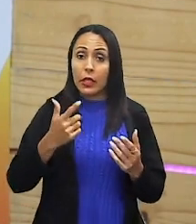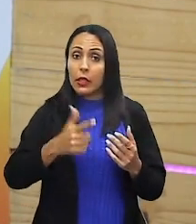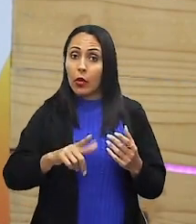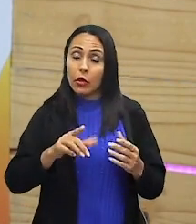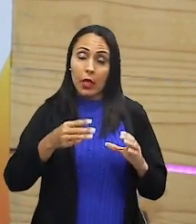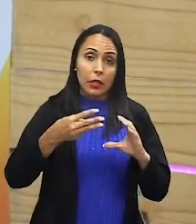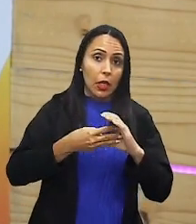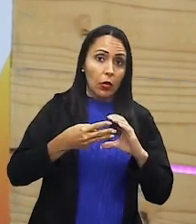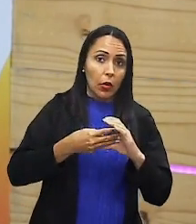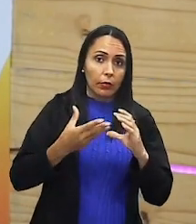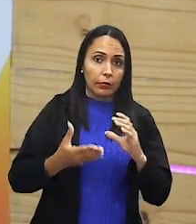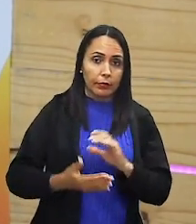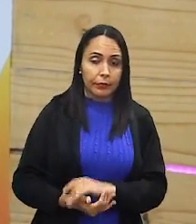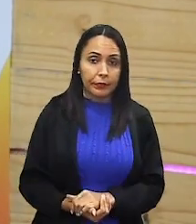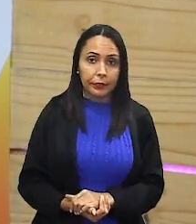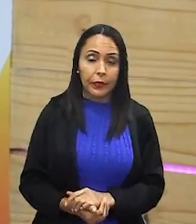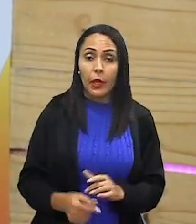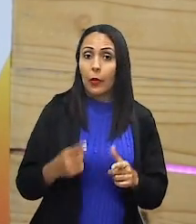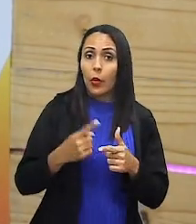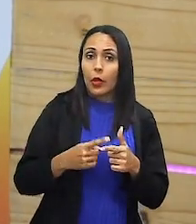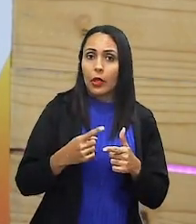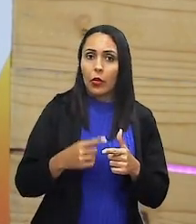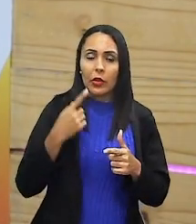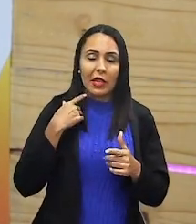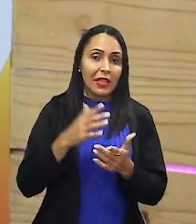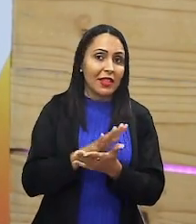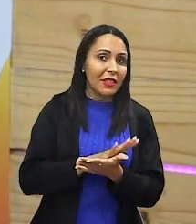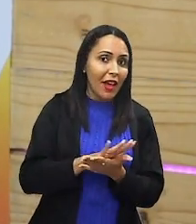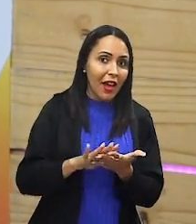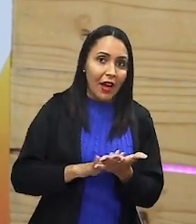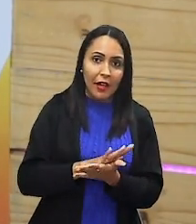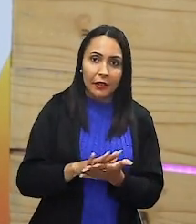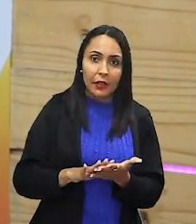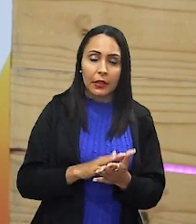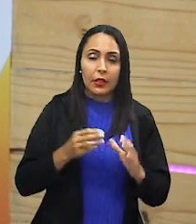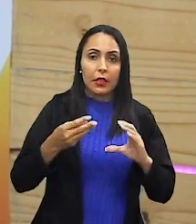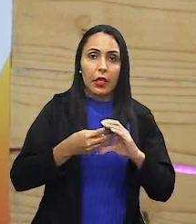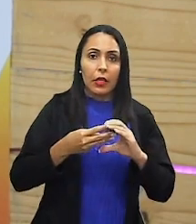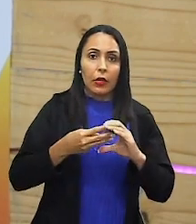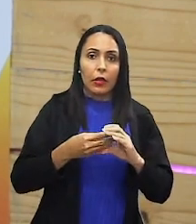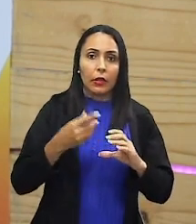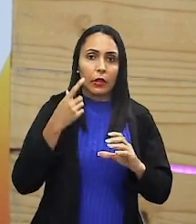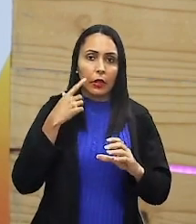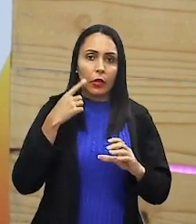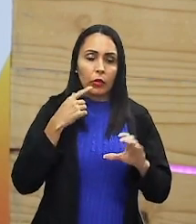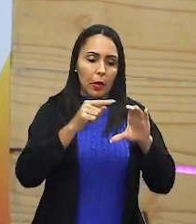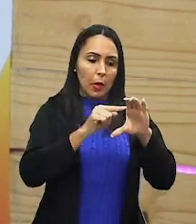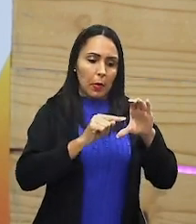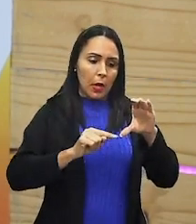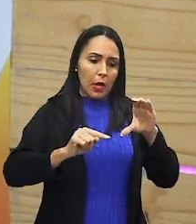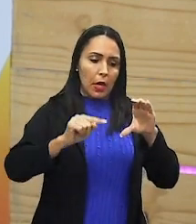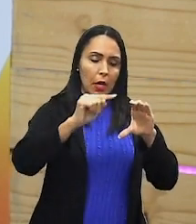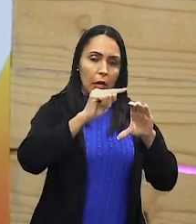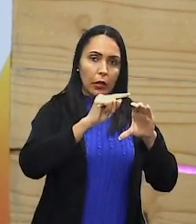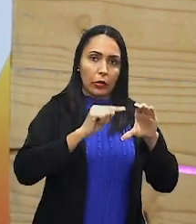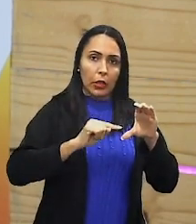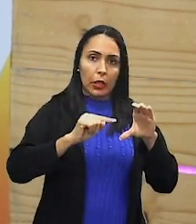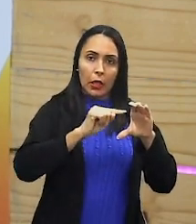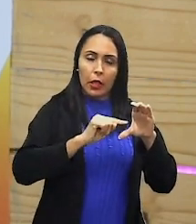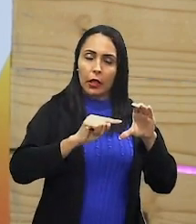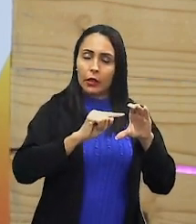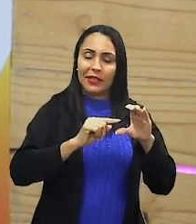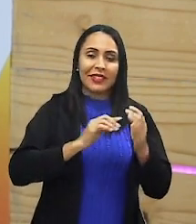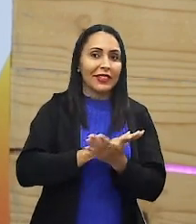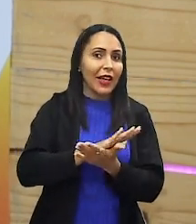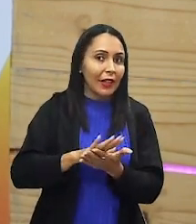tem célula, é porque ele não vai ter nada de célula, tá? Ele não tem membrana, não tem citoplasma, não tem núcleo, não tem organela, ele